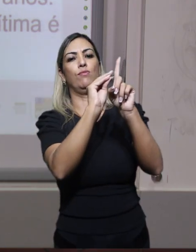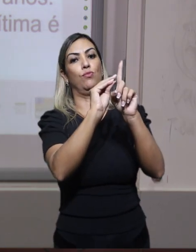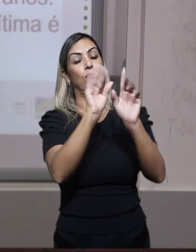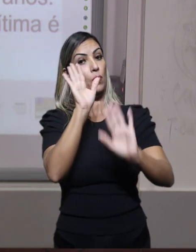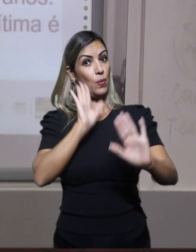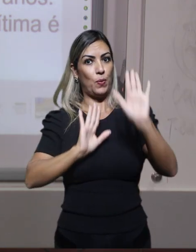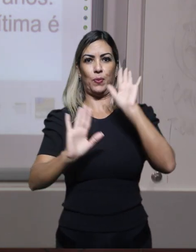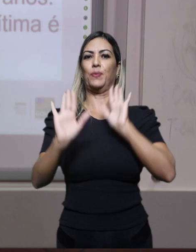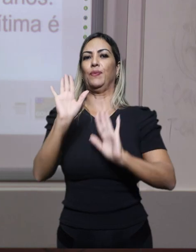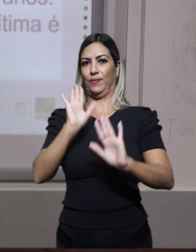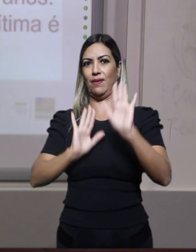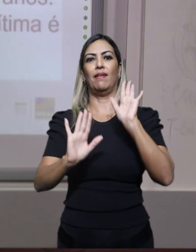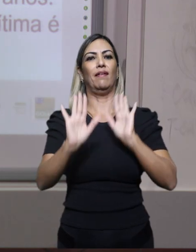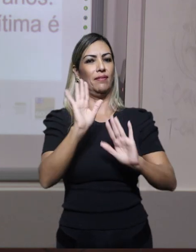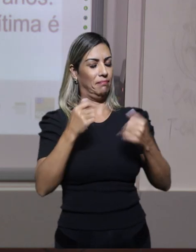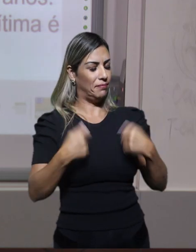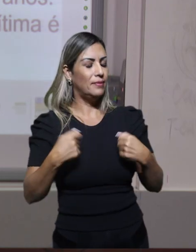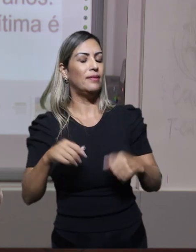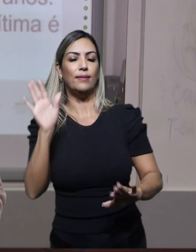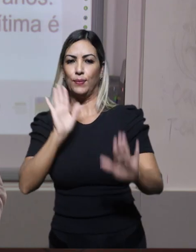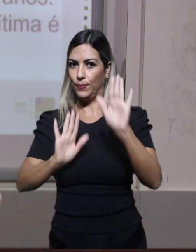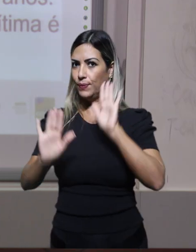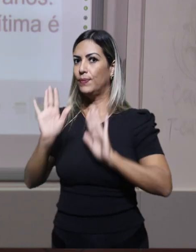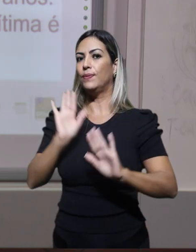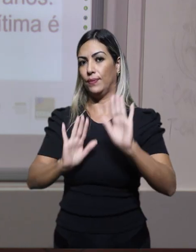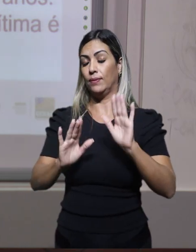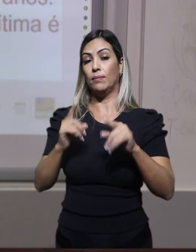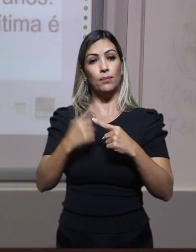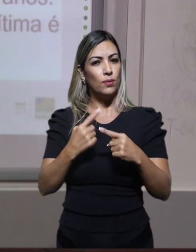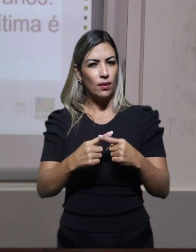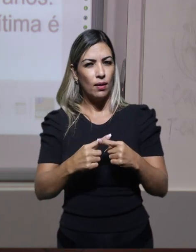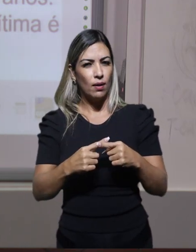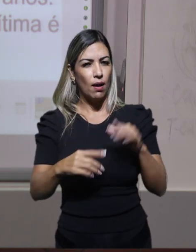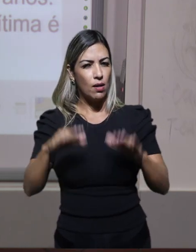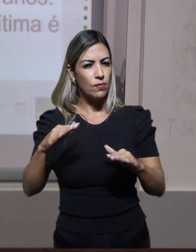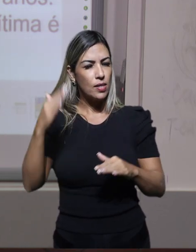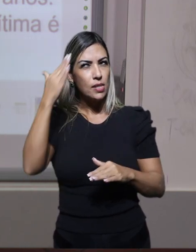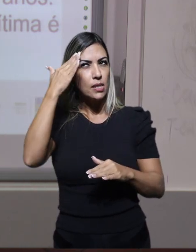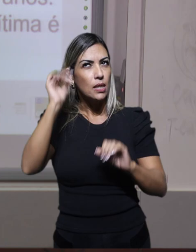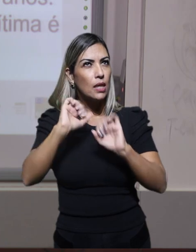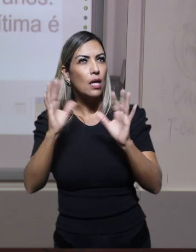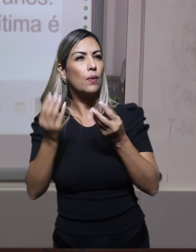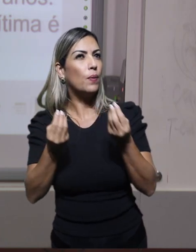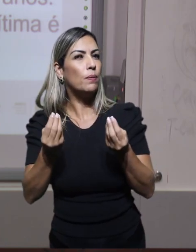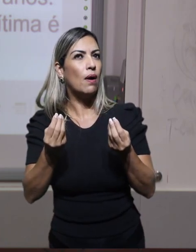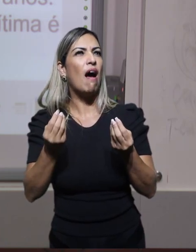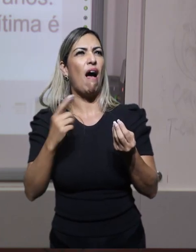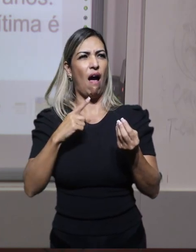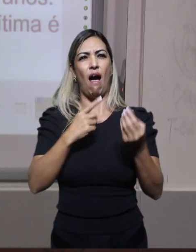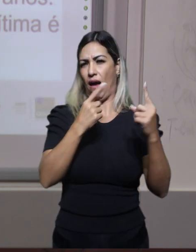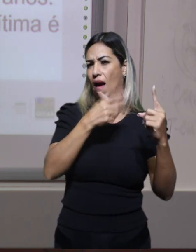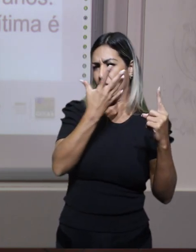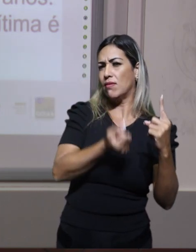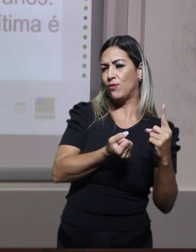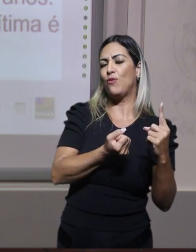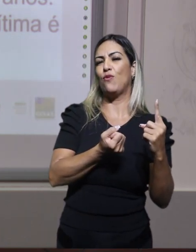tomar muito cuidado, viu, gente? Muito cuidado, porque às vezes entende-se que, não, teve o